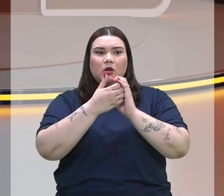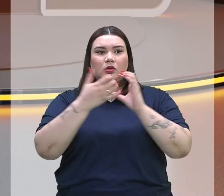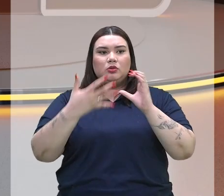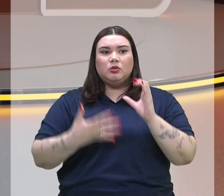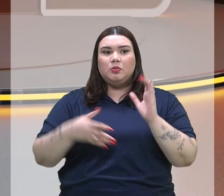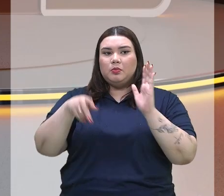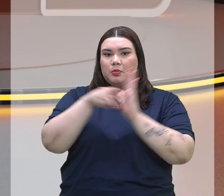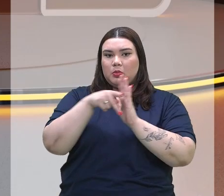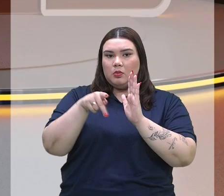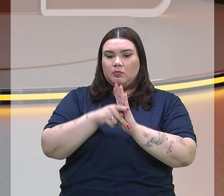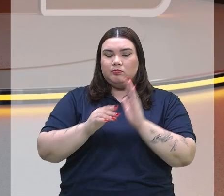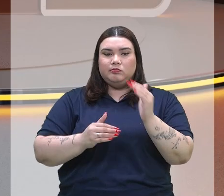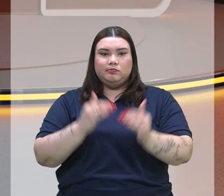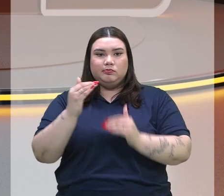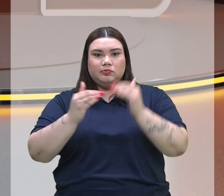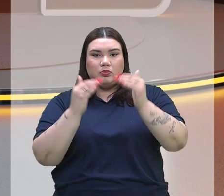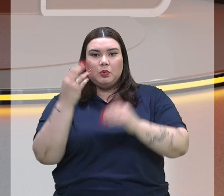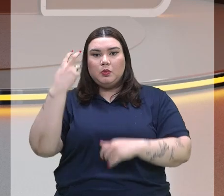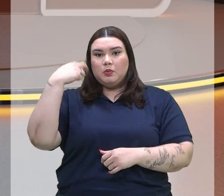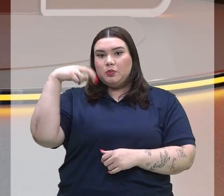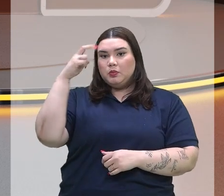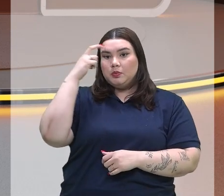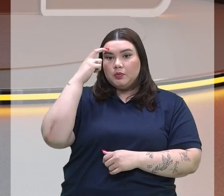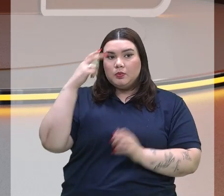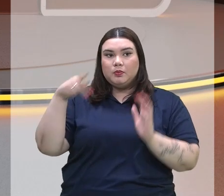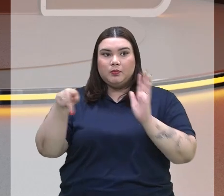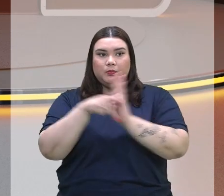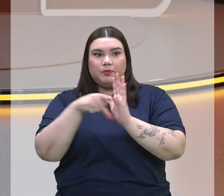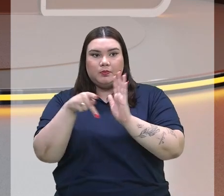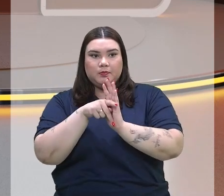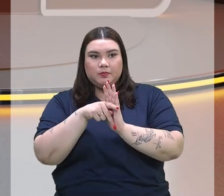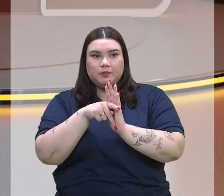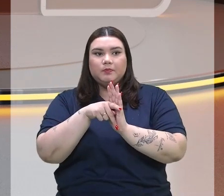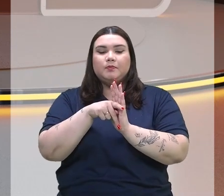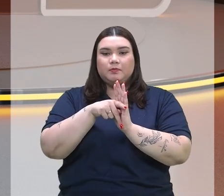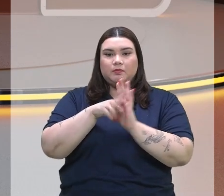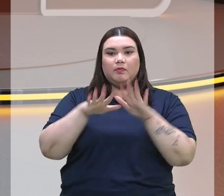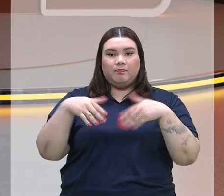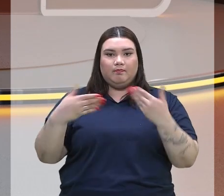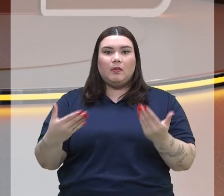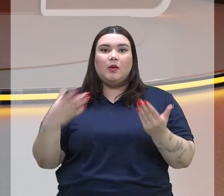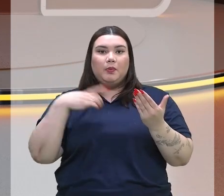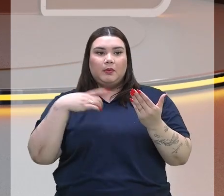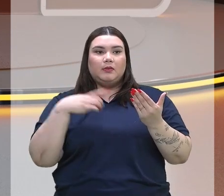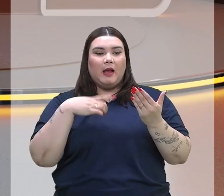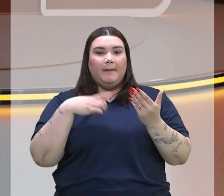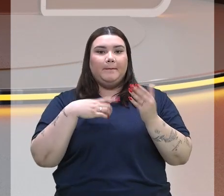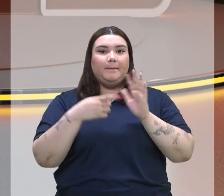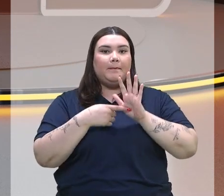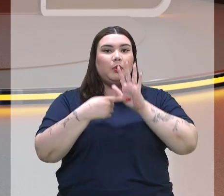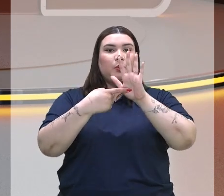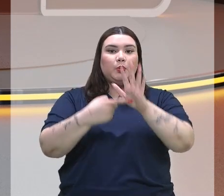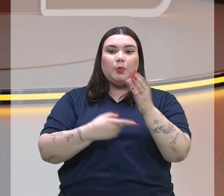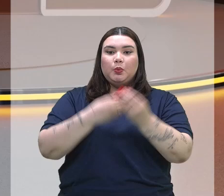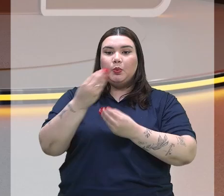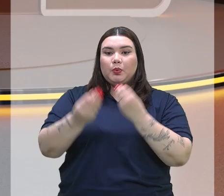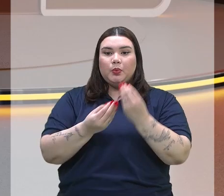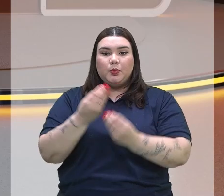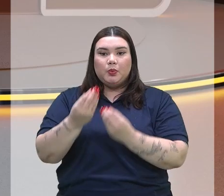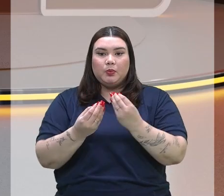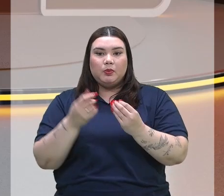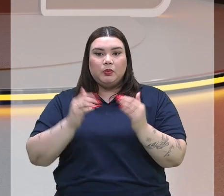seu desenvolvimento, sua cultura, então tudo isso acaba refletindo no modo geral